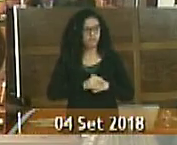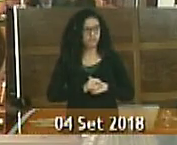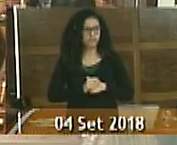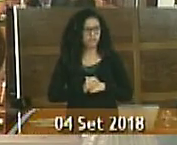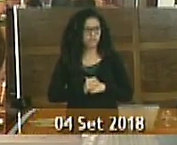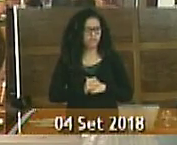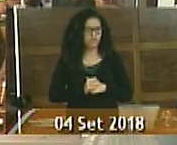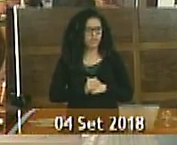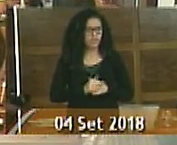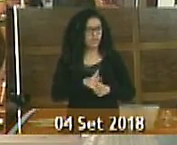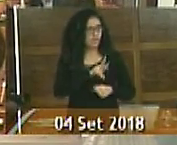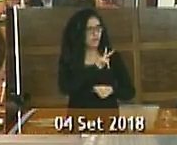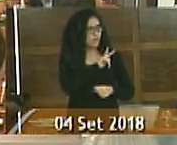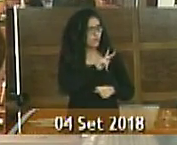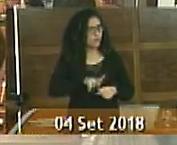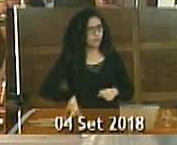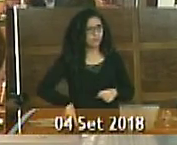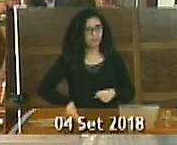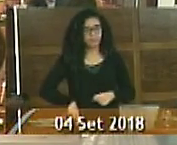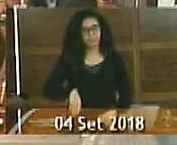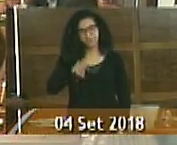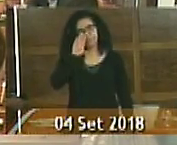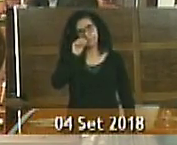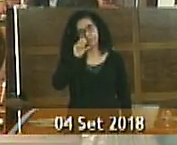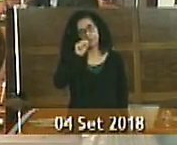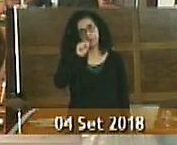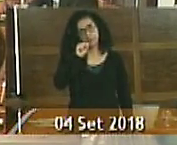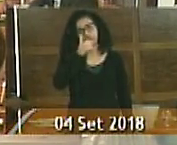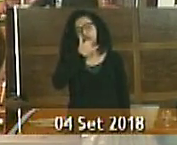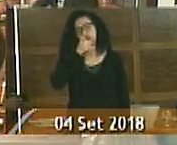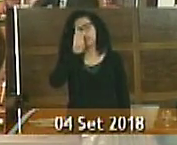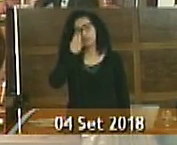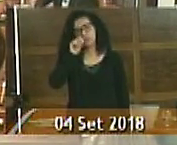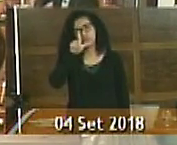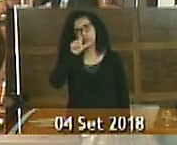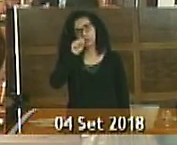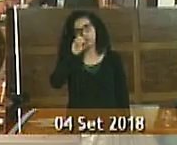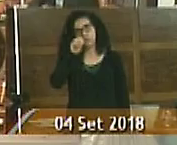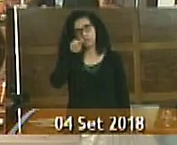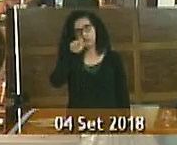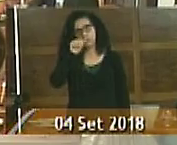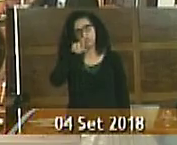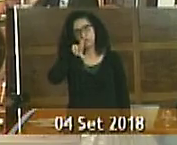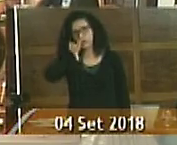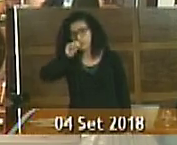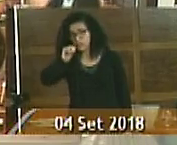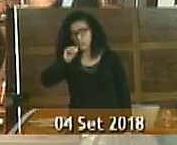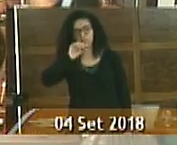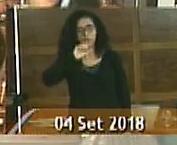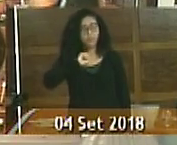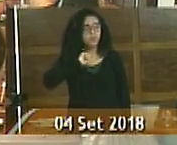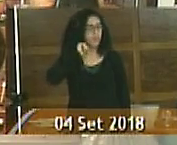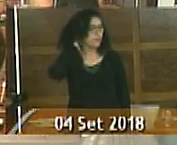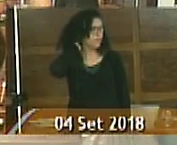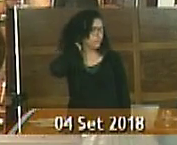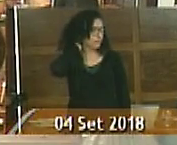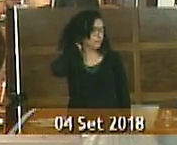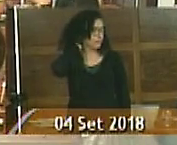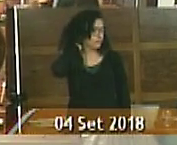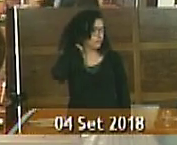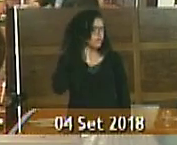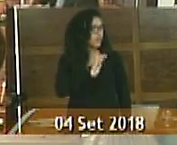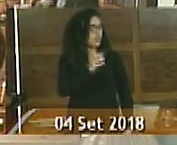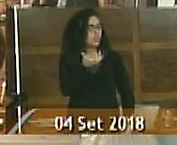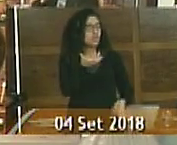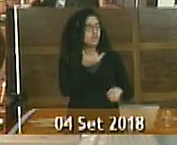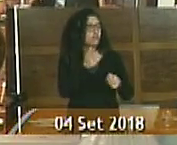o presidente Bolsonaro, né? Eu estou chamando de presidente que vai ganhar no primeiro turno. É o presidente Bolsonaro. A ideia dele é implantar colégio